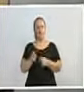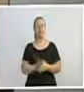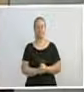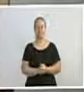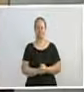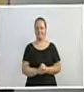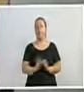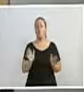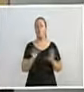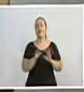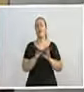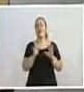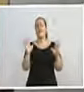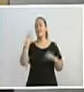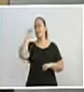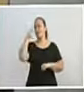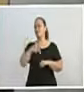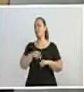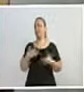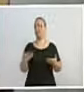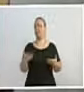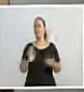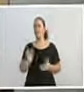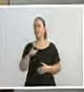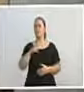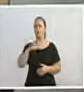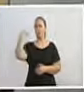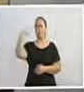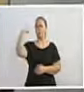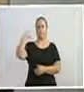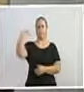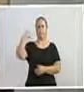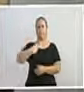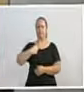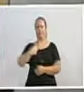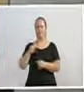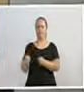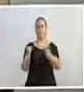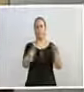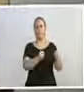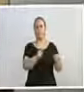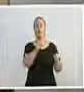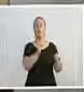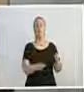imprensa independente, que é uma imprensa dominada pelo poder econômico, que é eles que colocam dinheiro